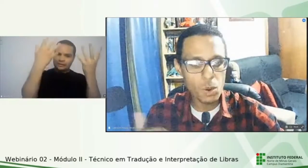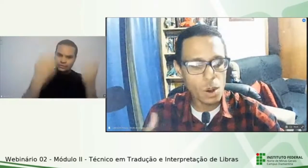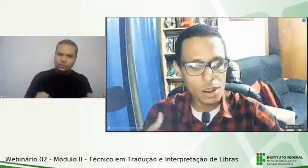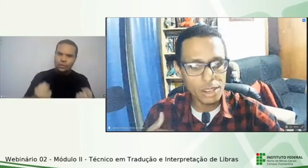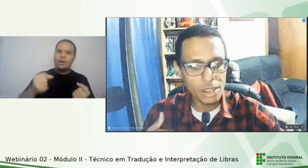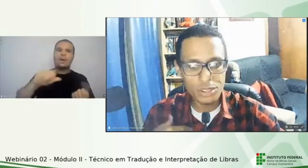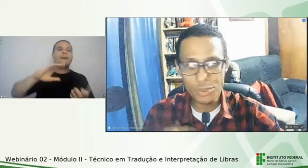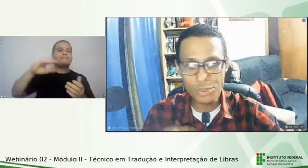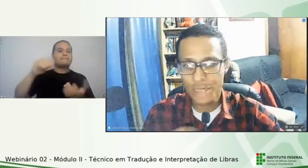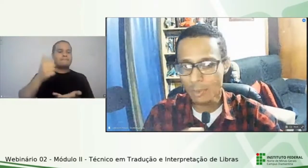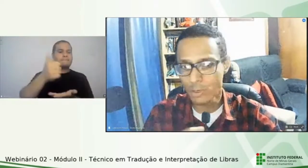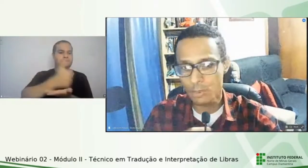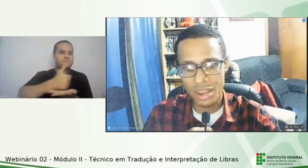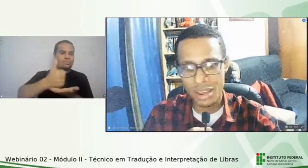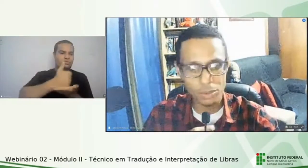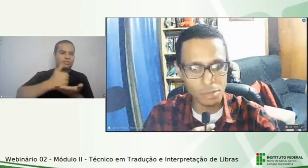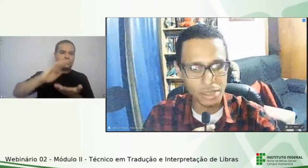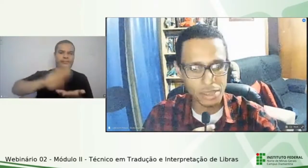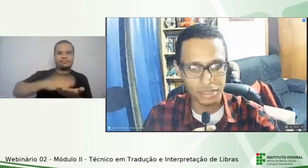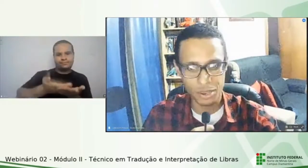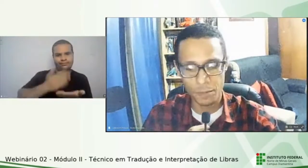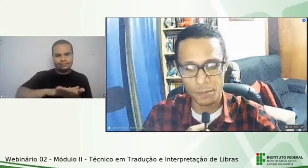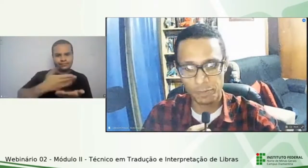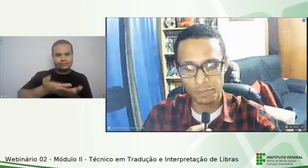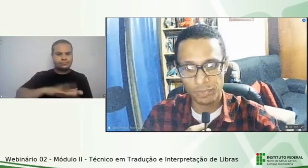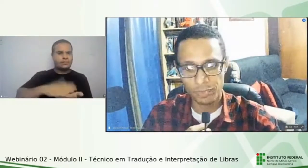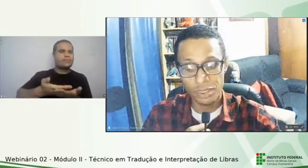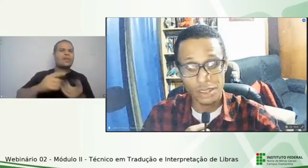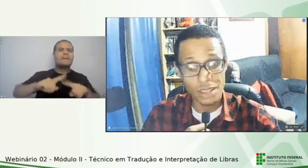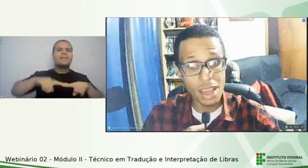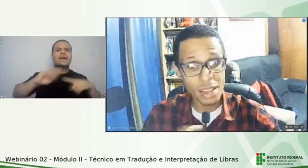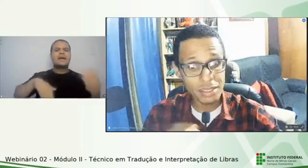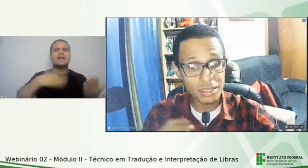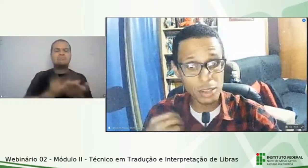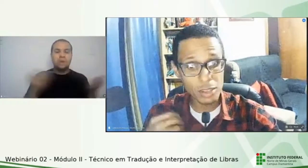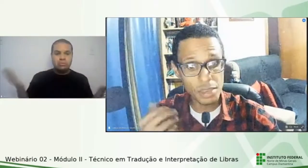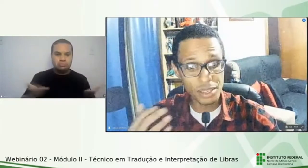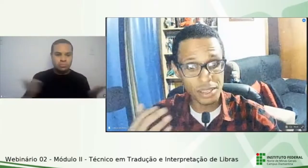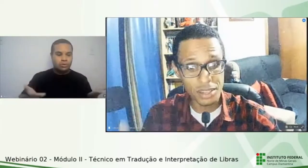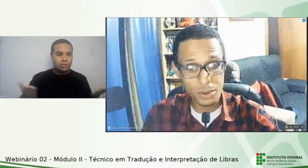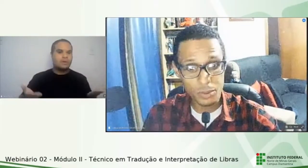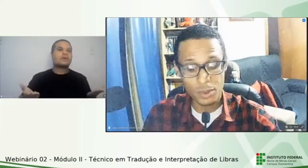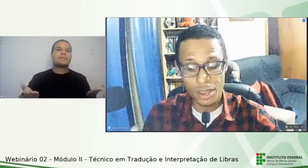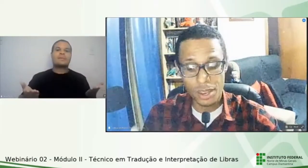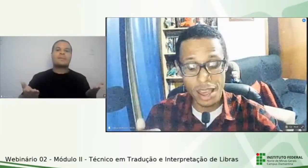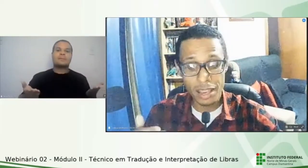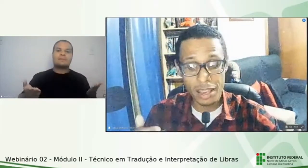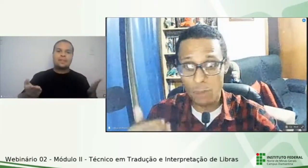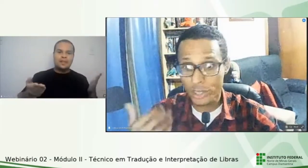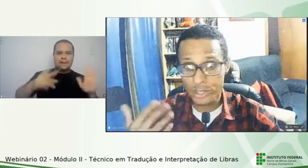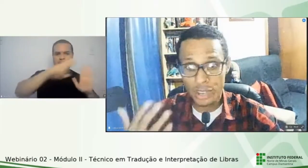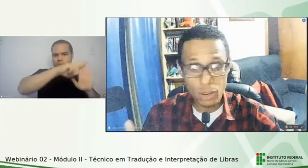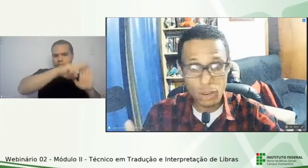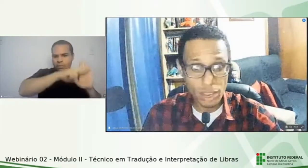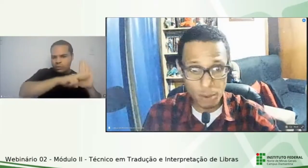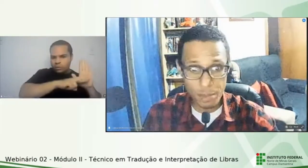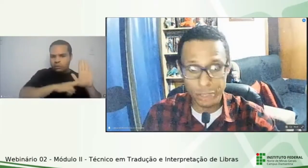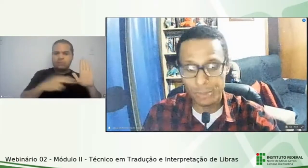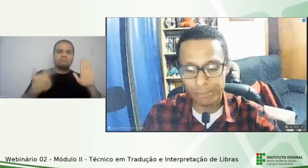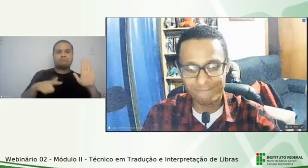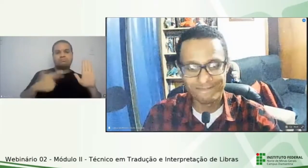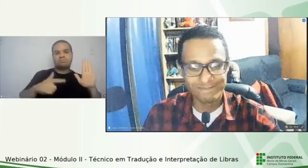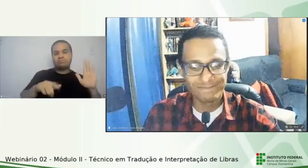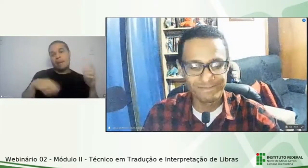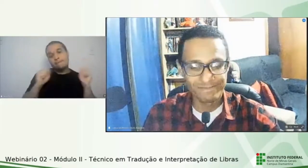até agora nós não temos uma regulamentação. Esta regulamentação, ela pode sair a qualquer